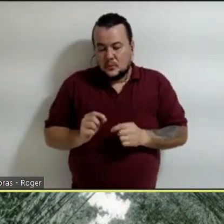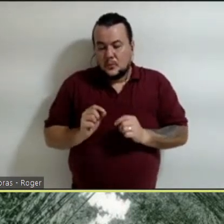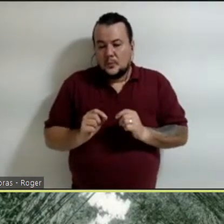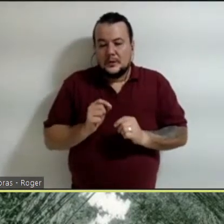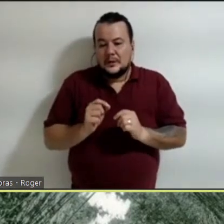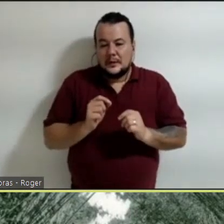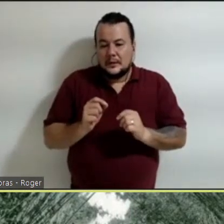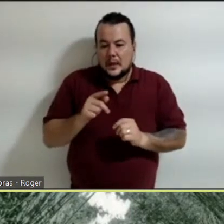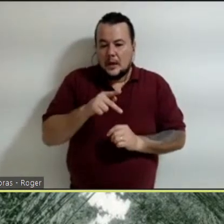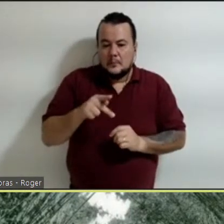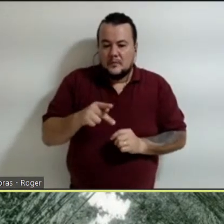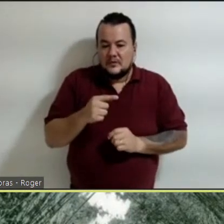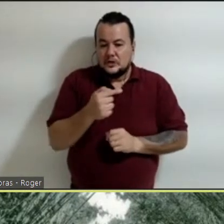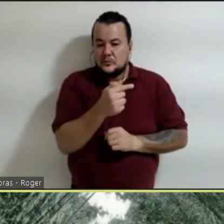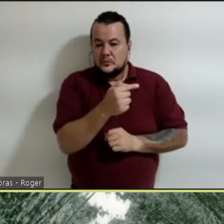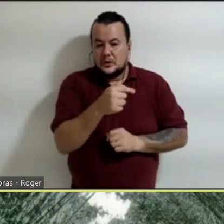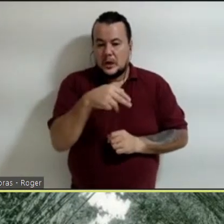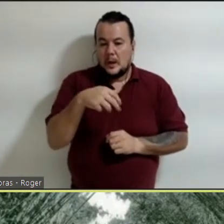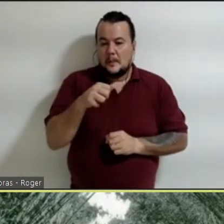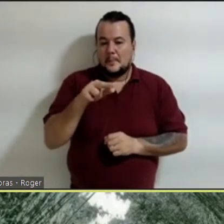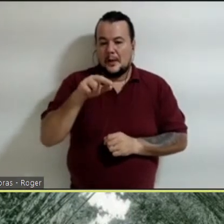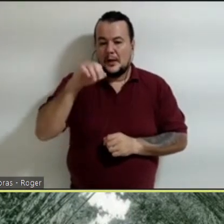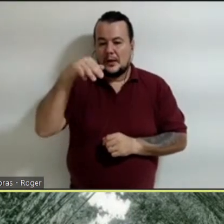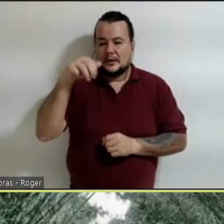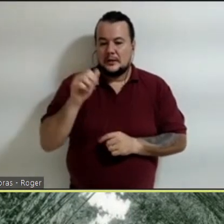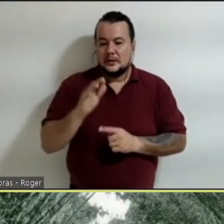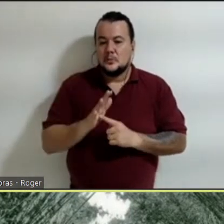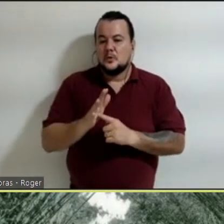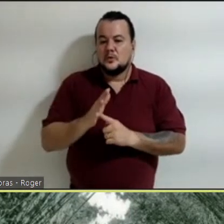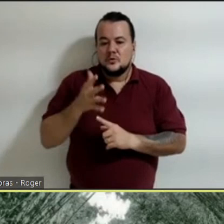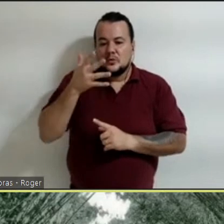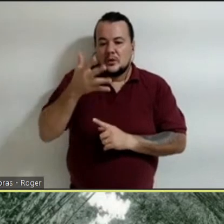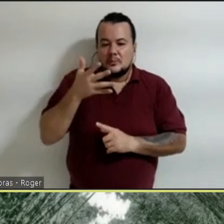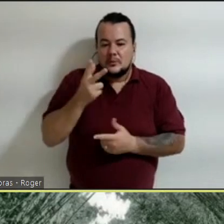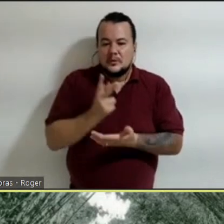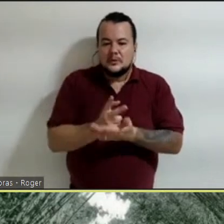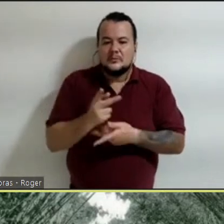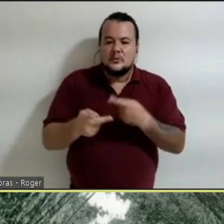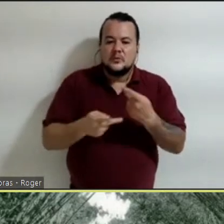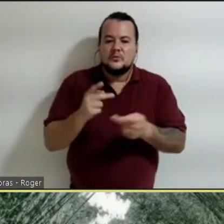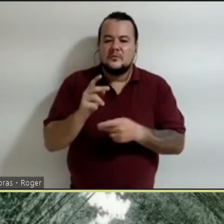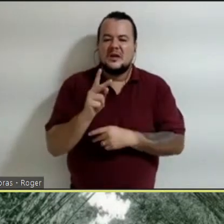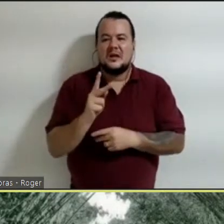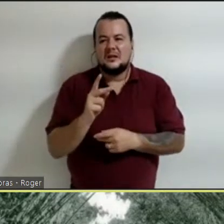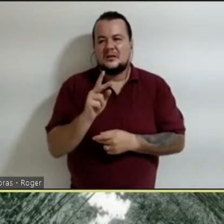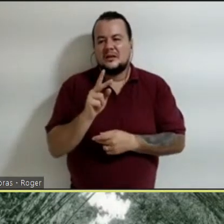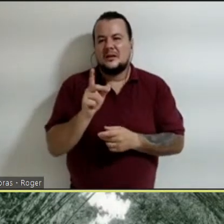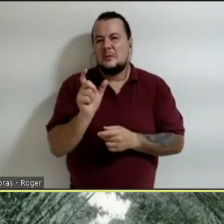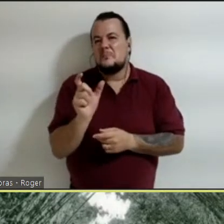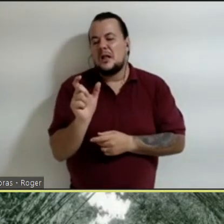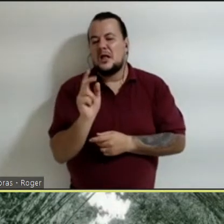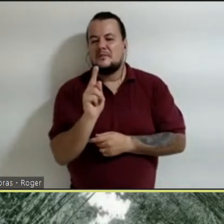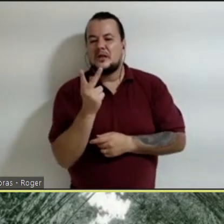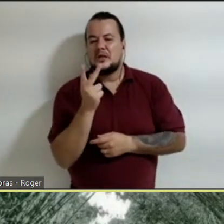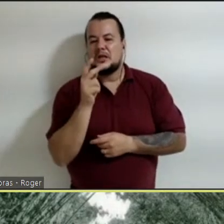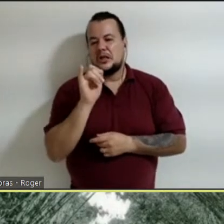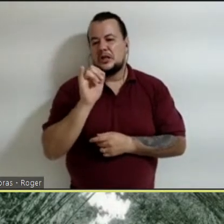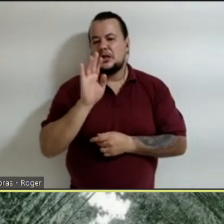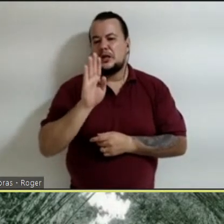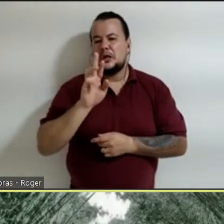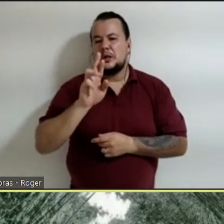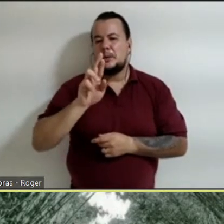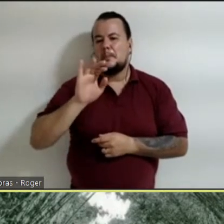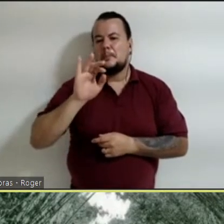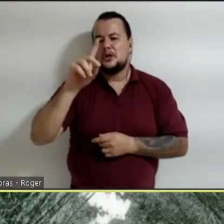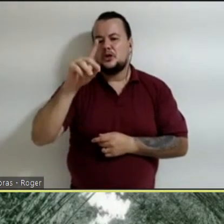refere a esta... Bom, a palavra híbrido pode ser um pouco forçado, mas quando ele fala do Norman Eaton, ou